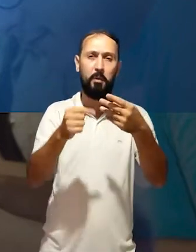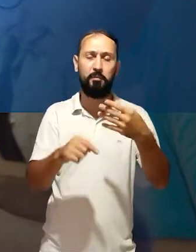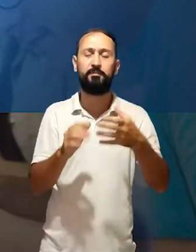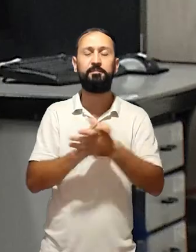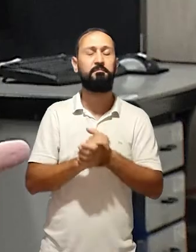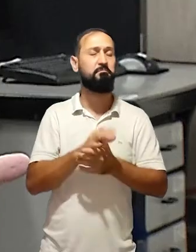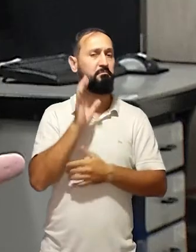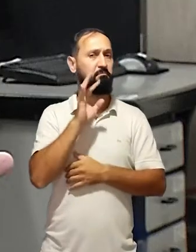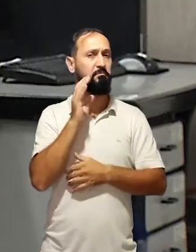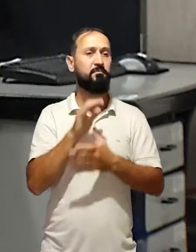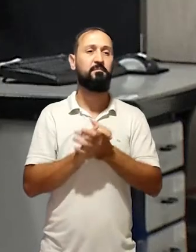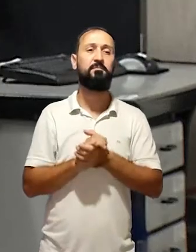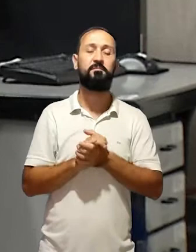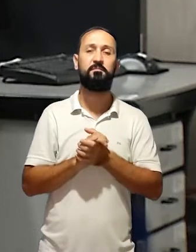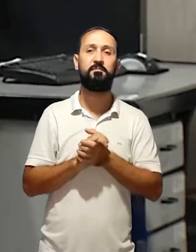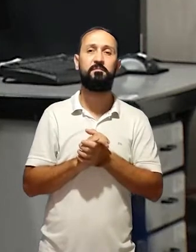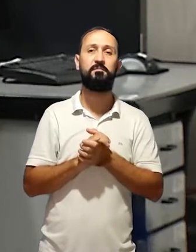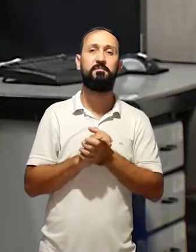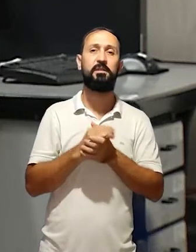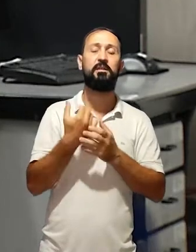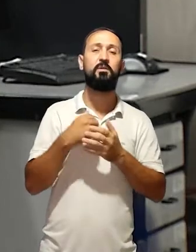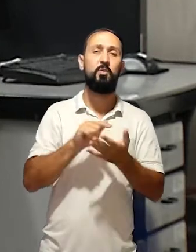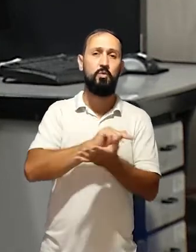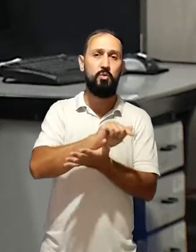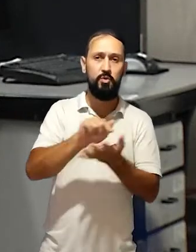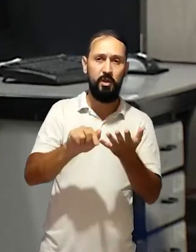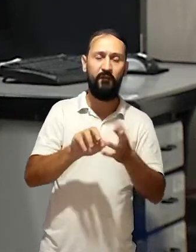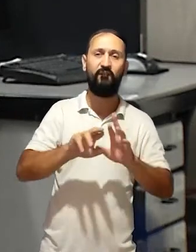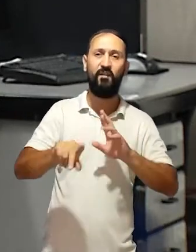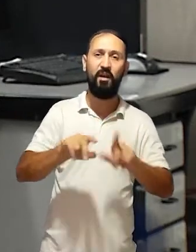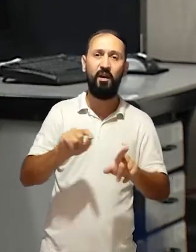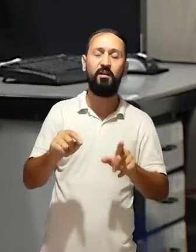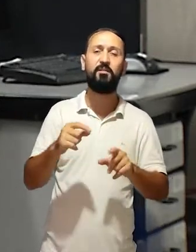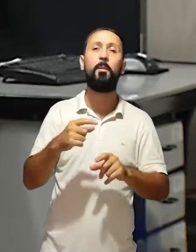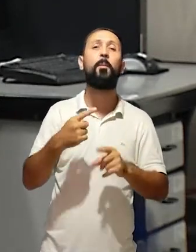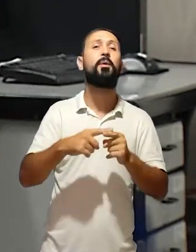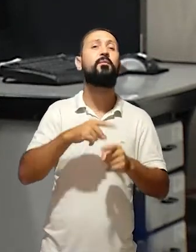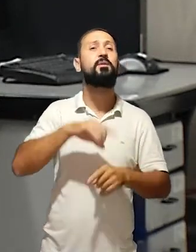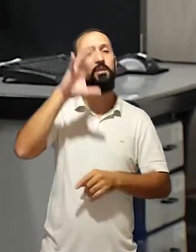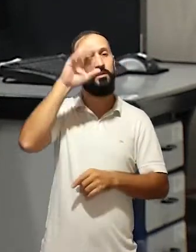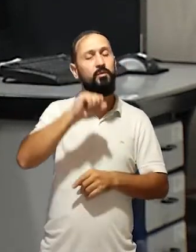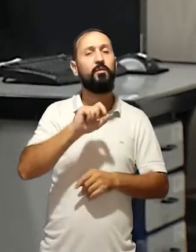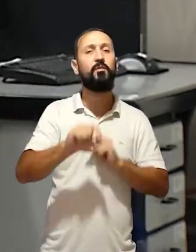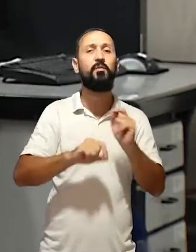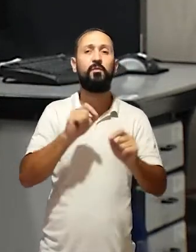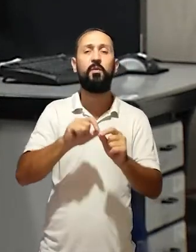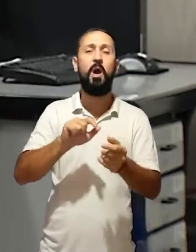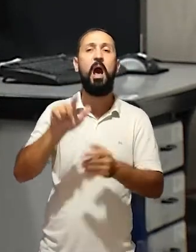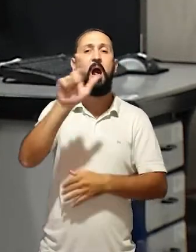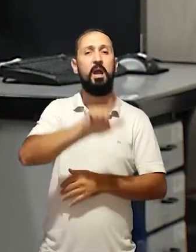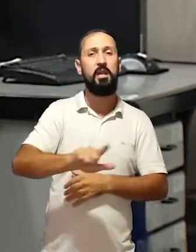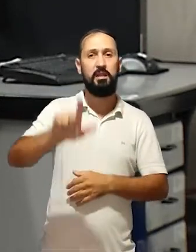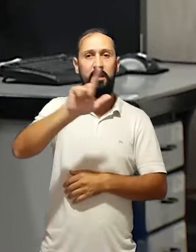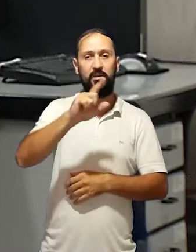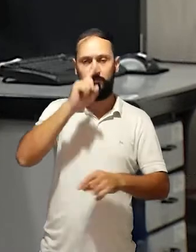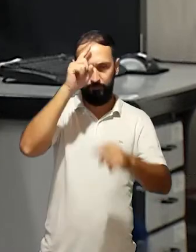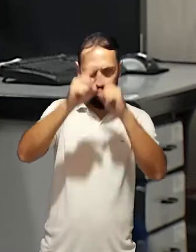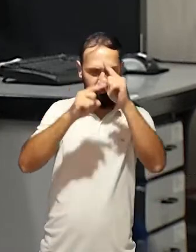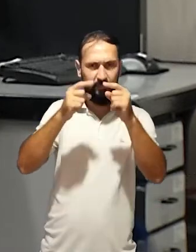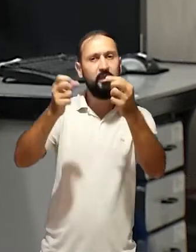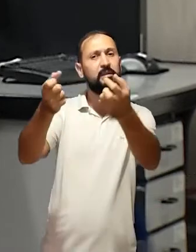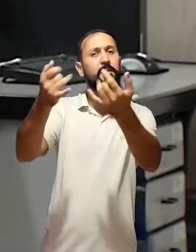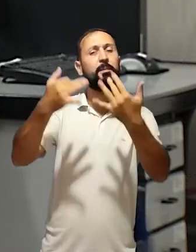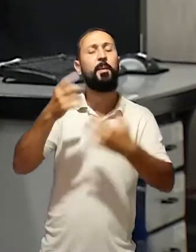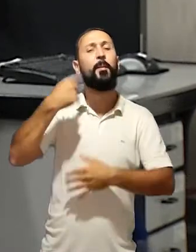contra. Bacana. Em meio a tantos gêneros, por que você decidiu enveredar para a literatura